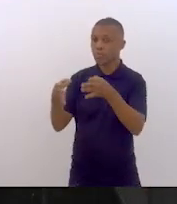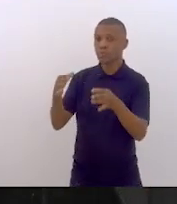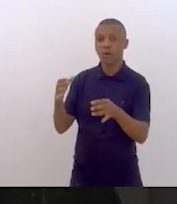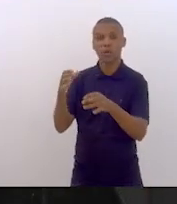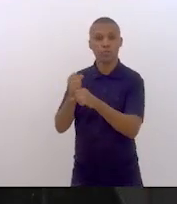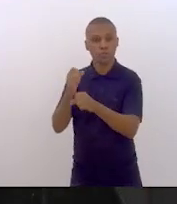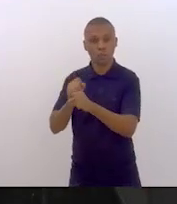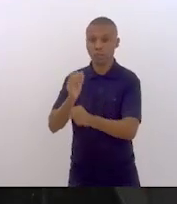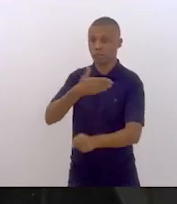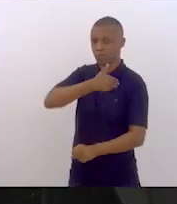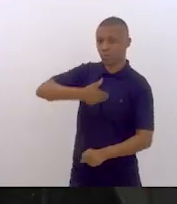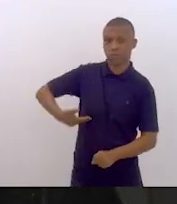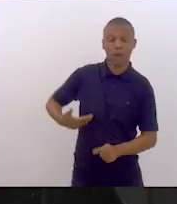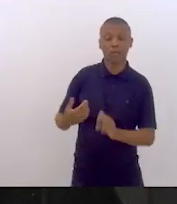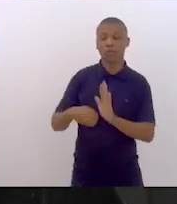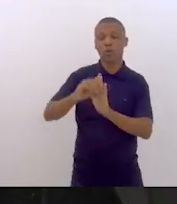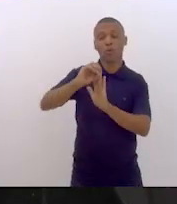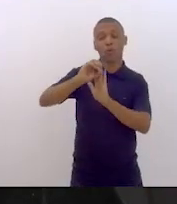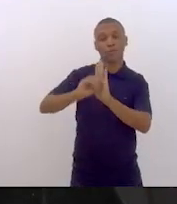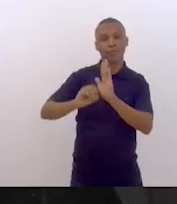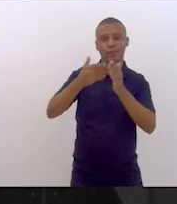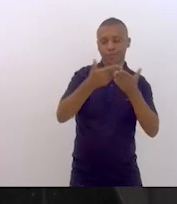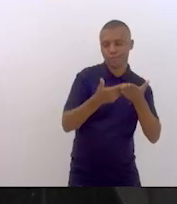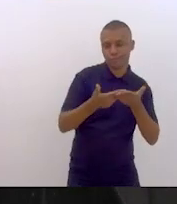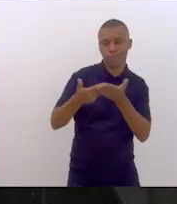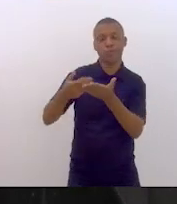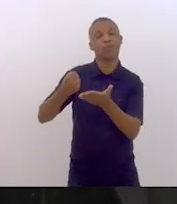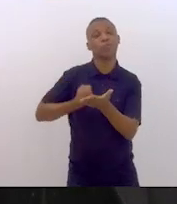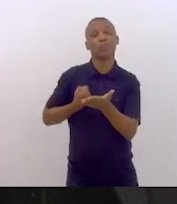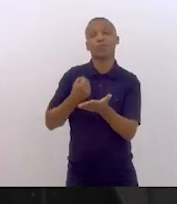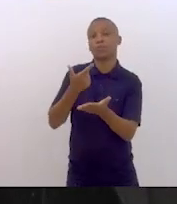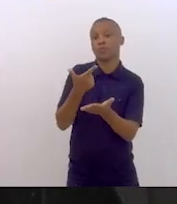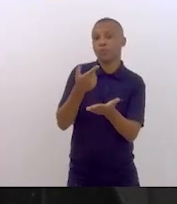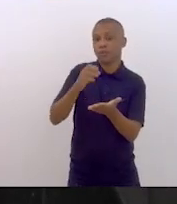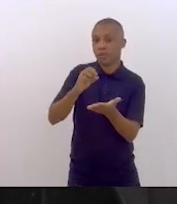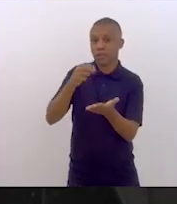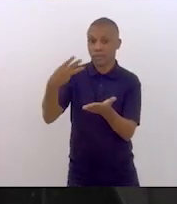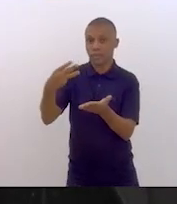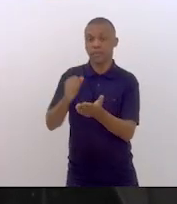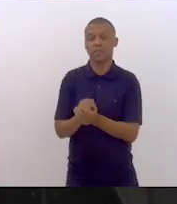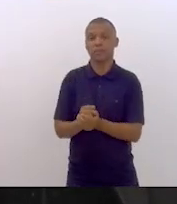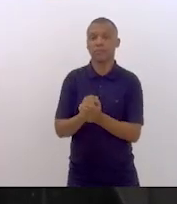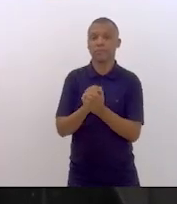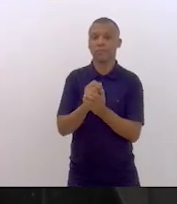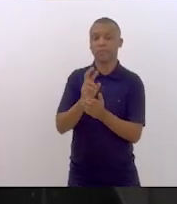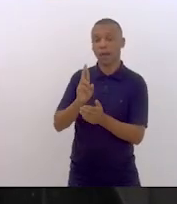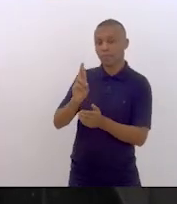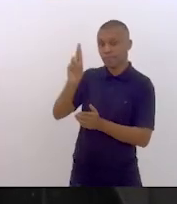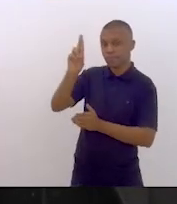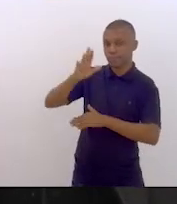Ofício 213 da comissão de tributação